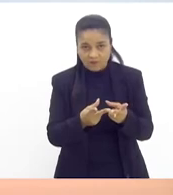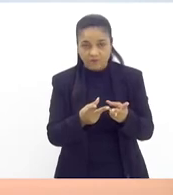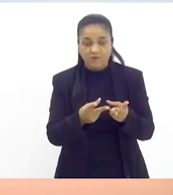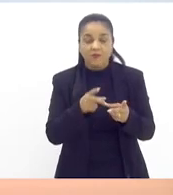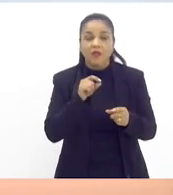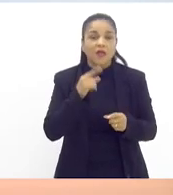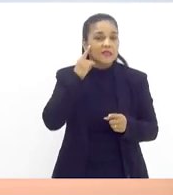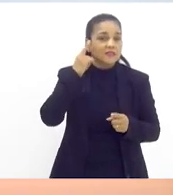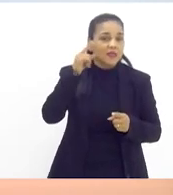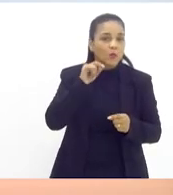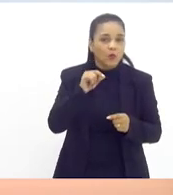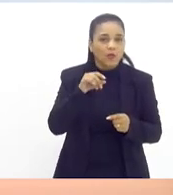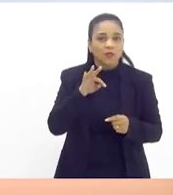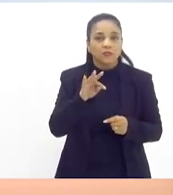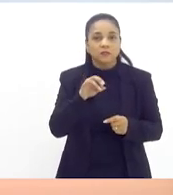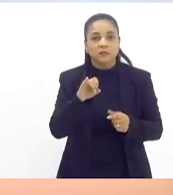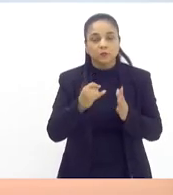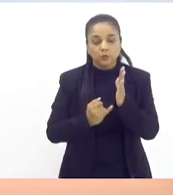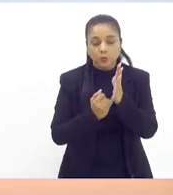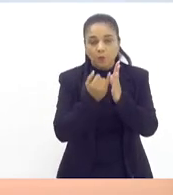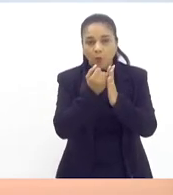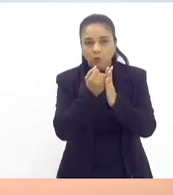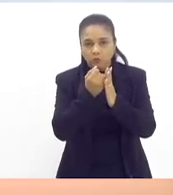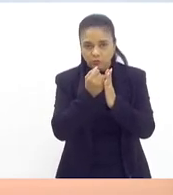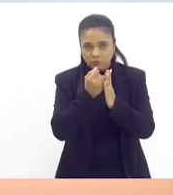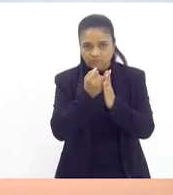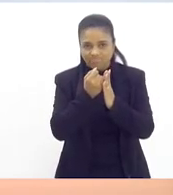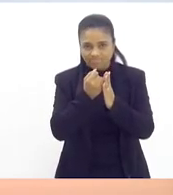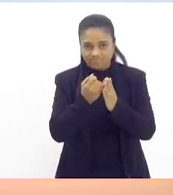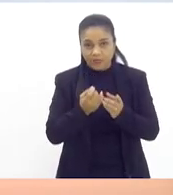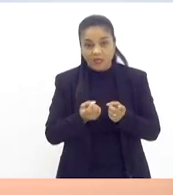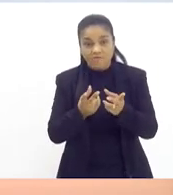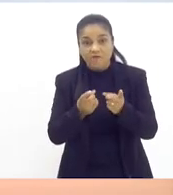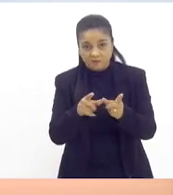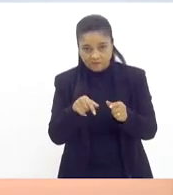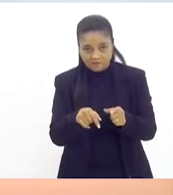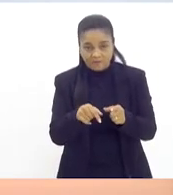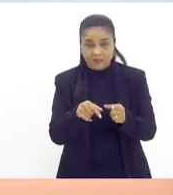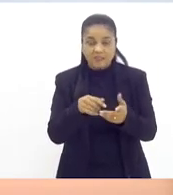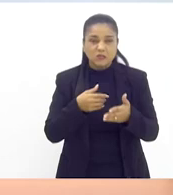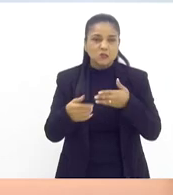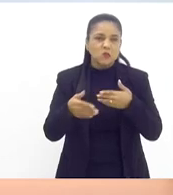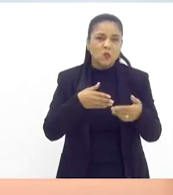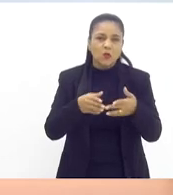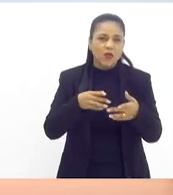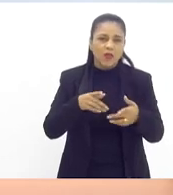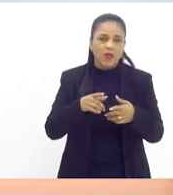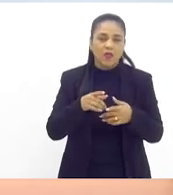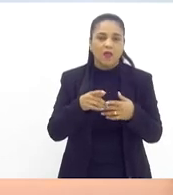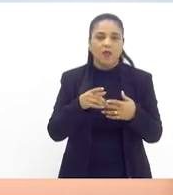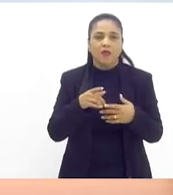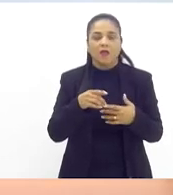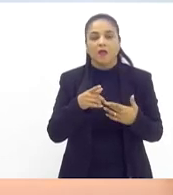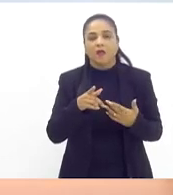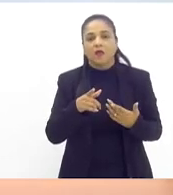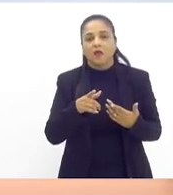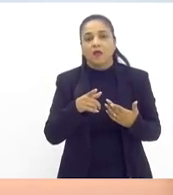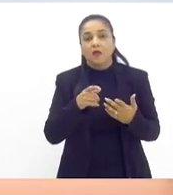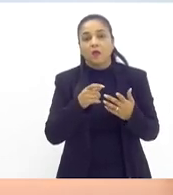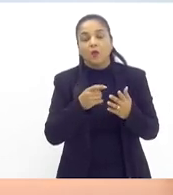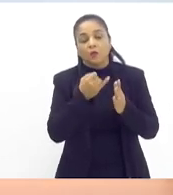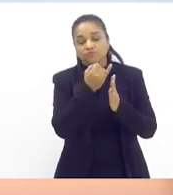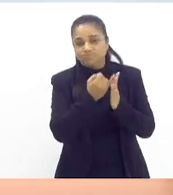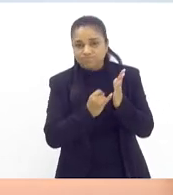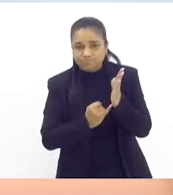tributar no destino, porque é um imposto sobre o consumo. Aliás, se você for pegar qualquer livro, texto de IVA, vai dizer que é um imposto sobre